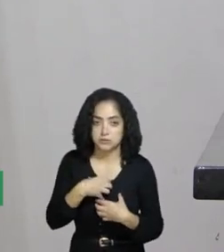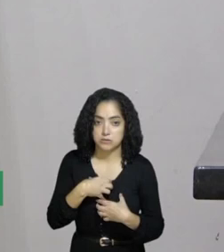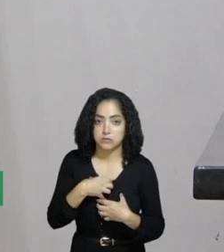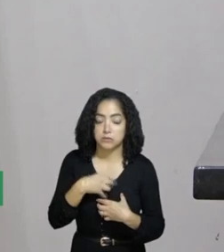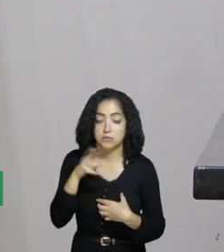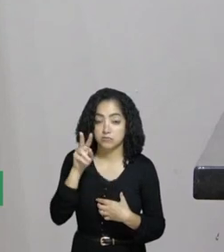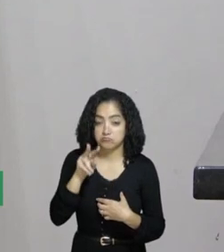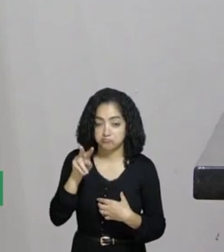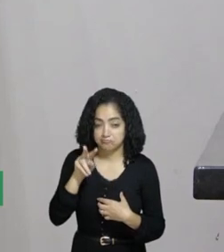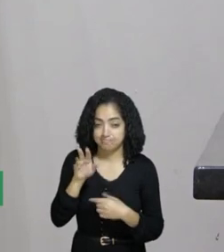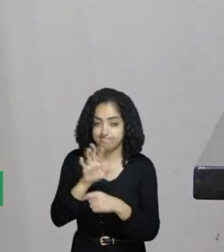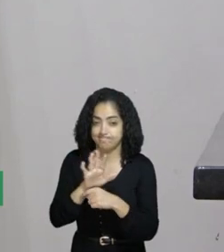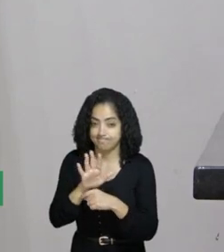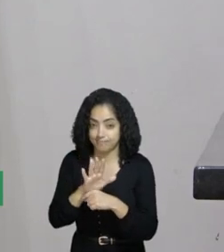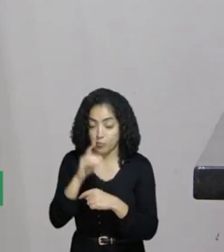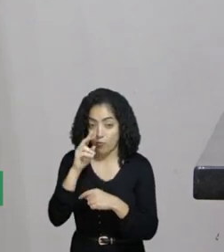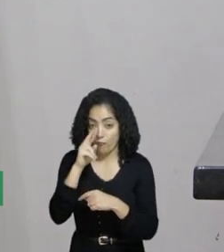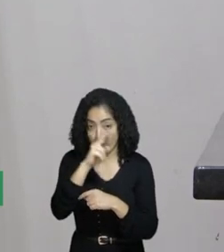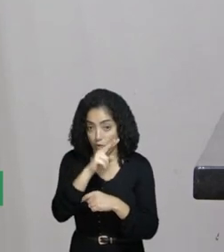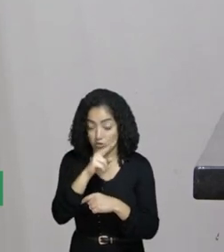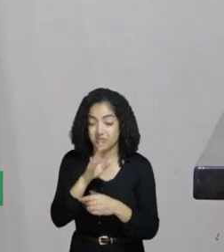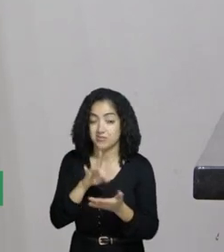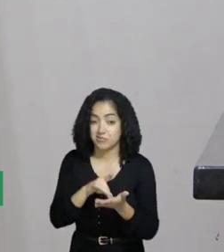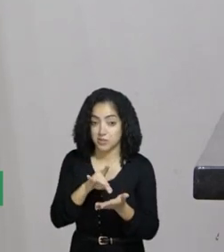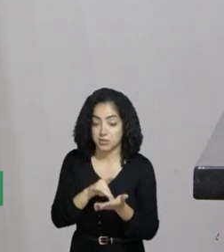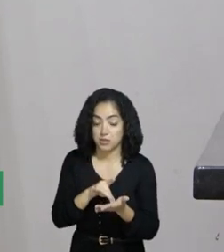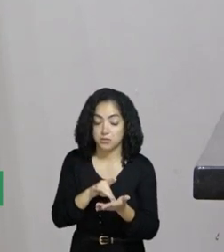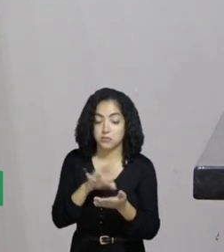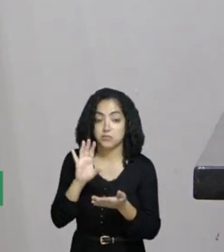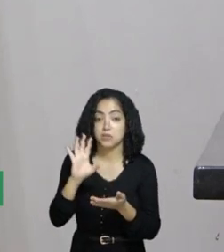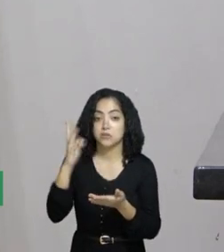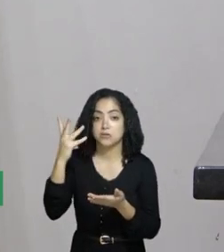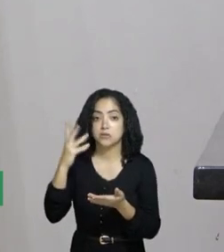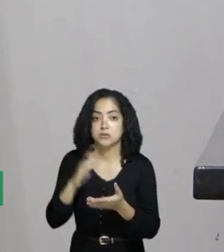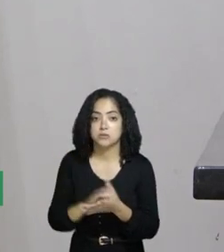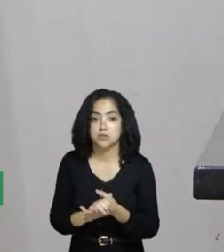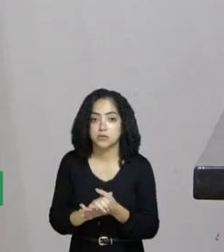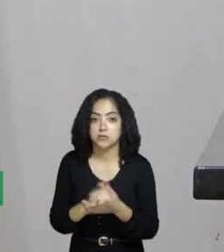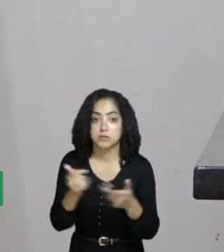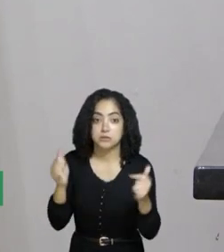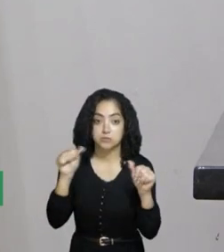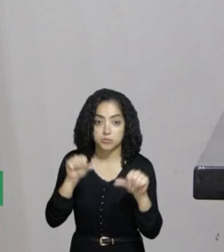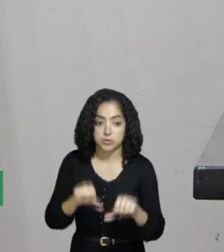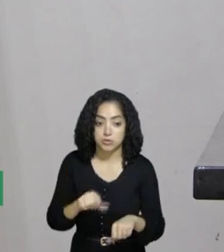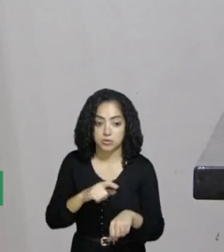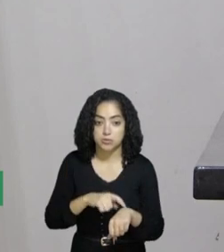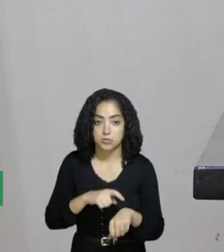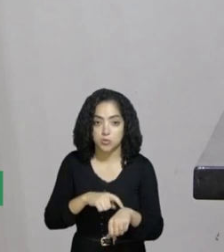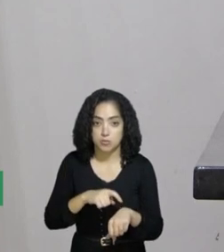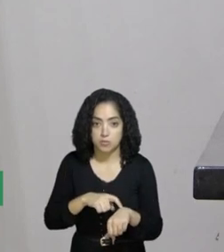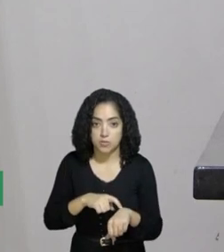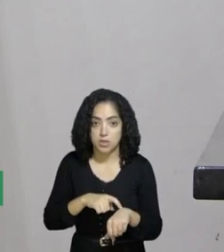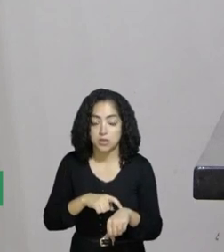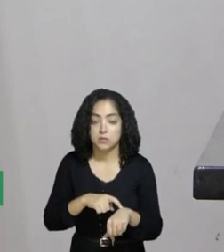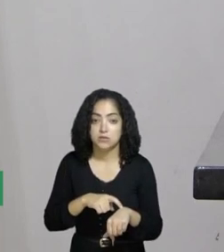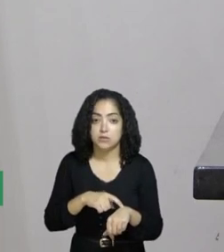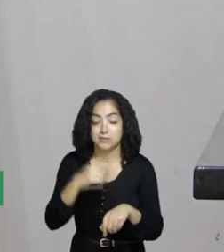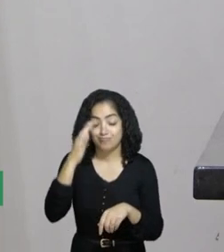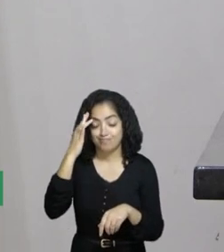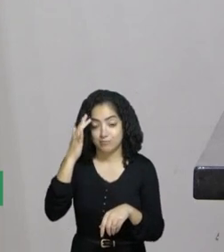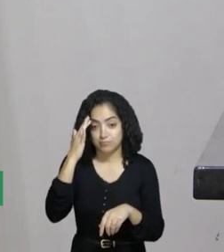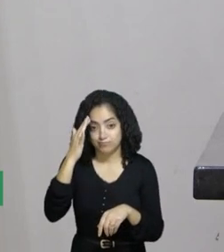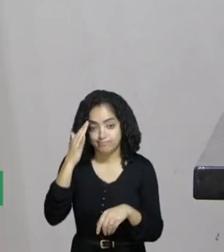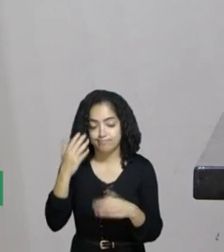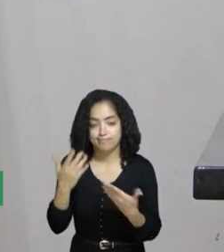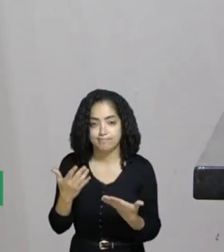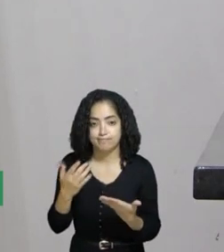fortes, infelizmente reais, e acredito que nem nos piores momentos nós imaginamos que isso poderia acontecer.